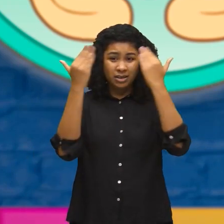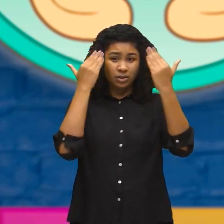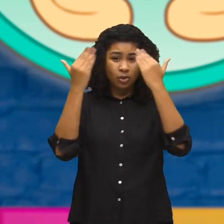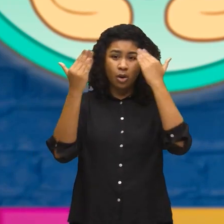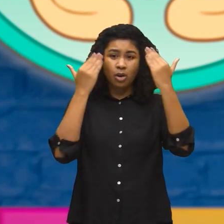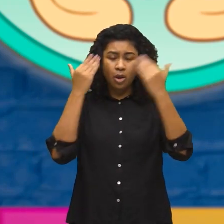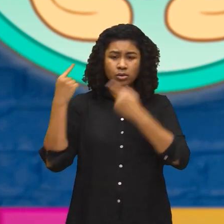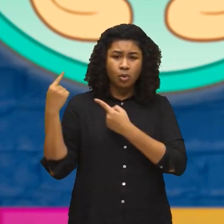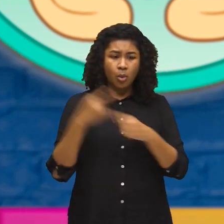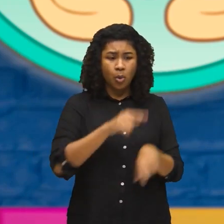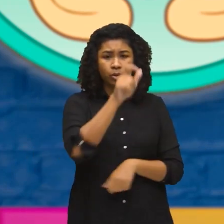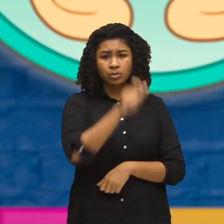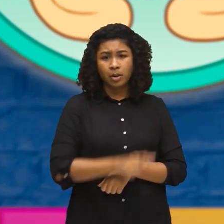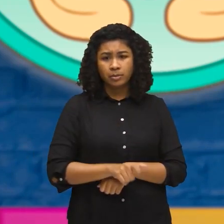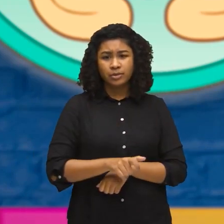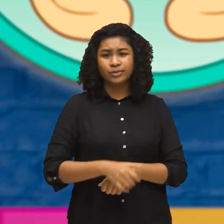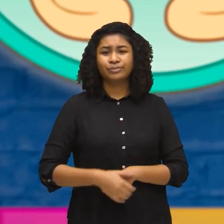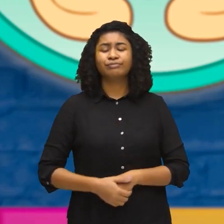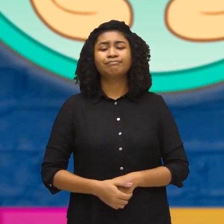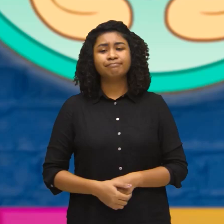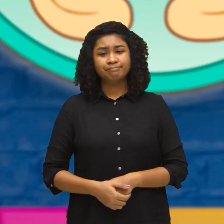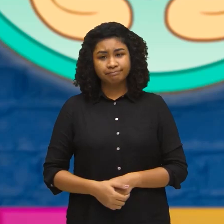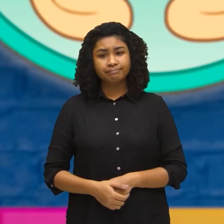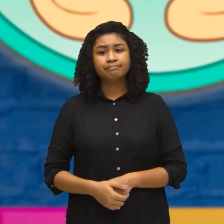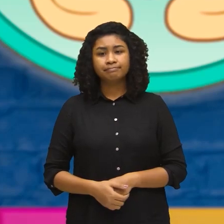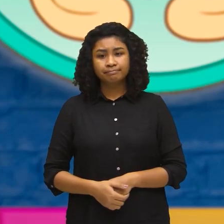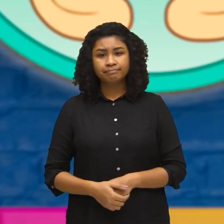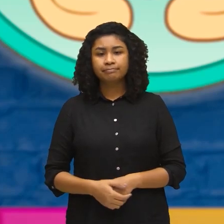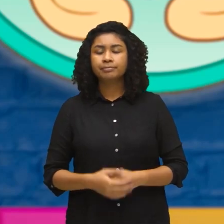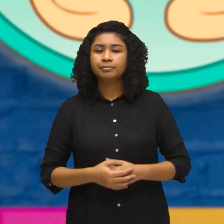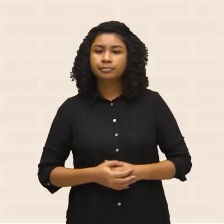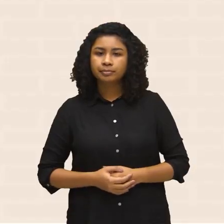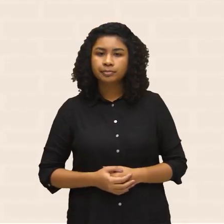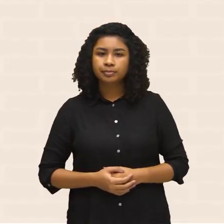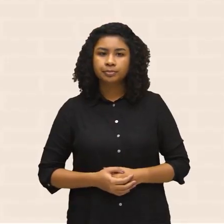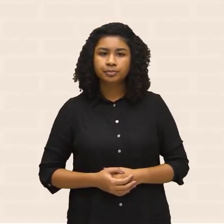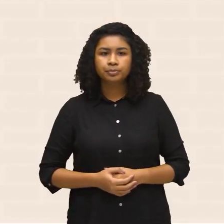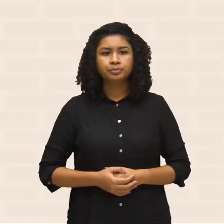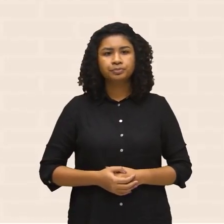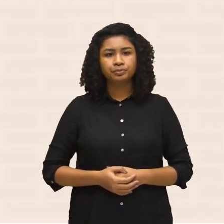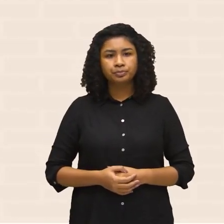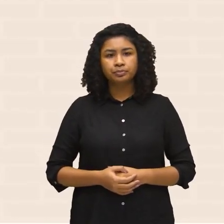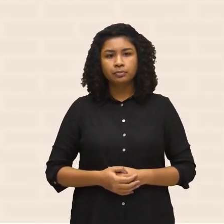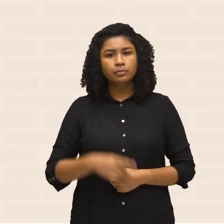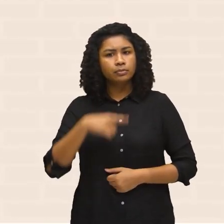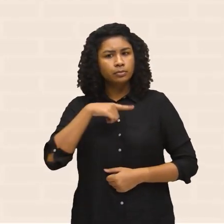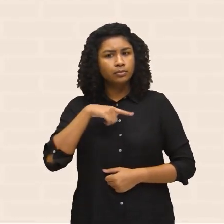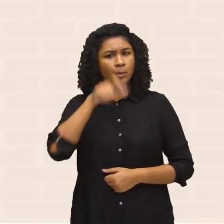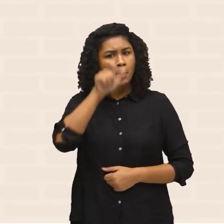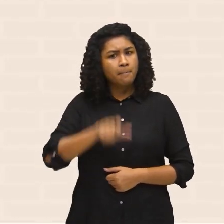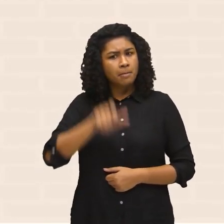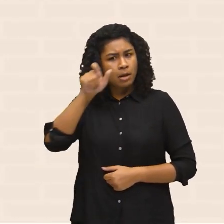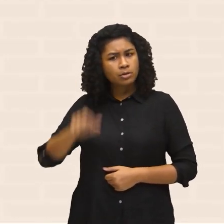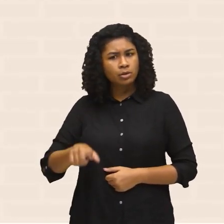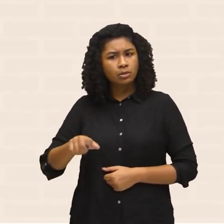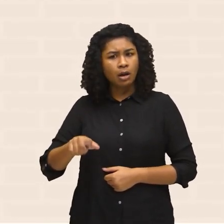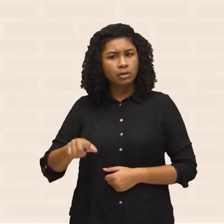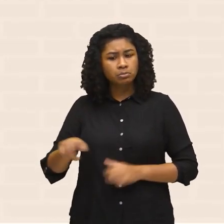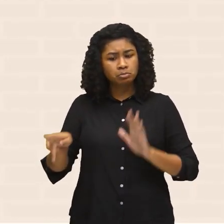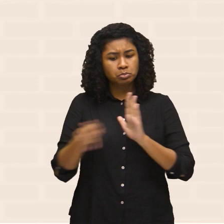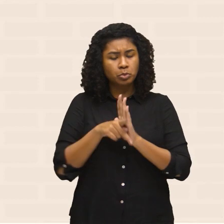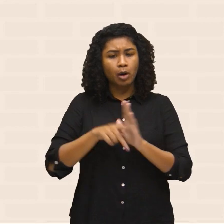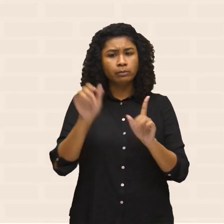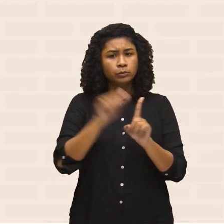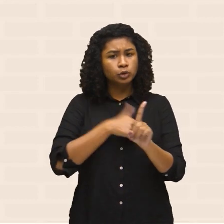indivíduo. Aí vem os personagens no bullying. Você sabia que existem personagens no bullying?